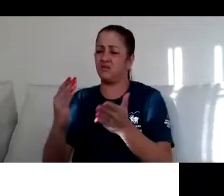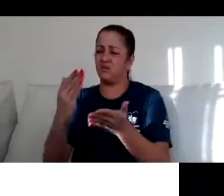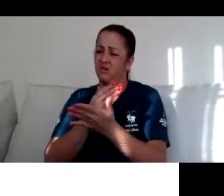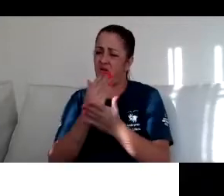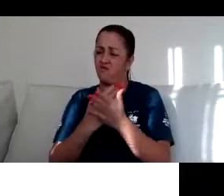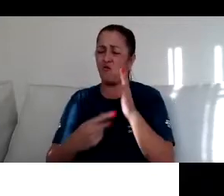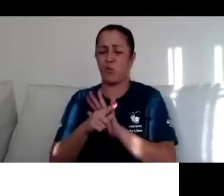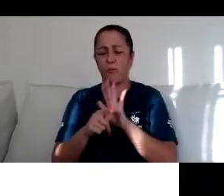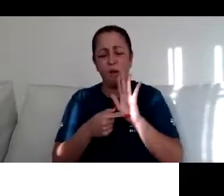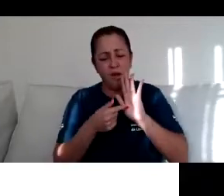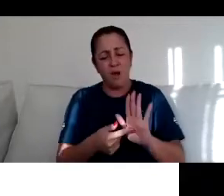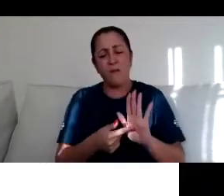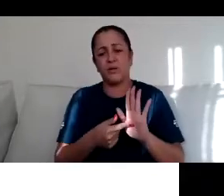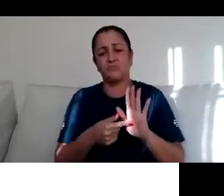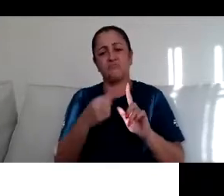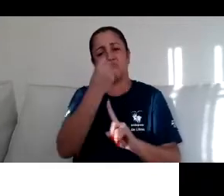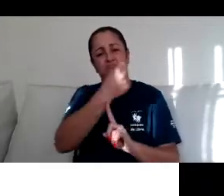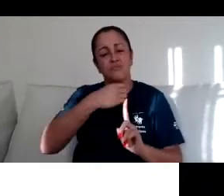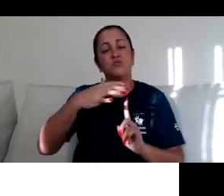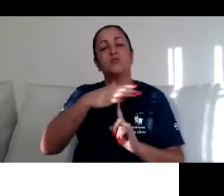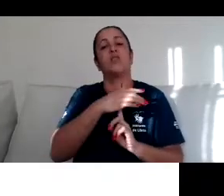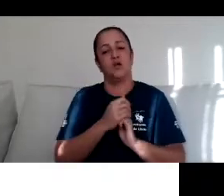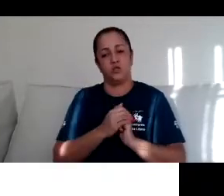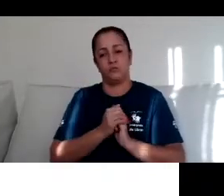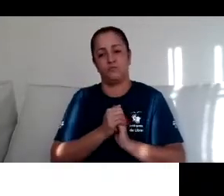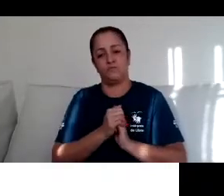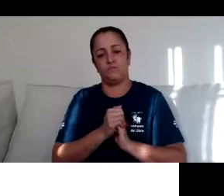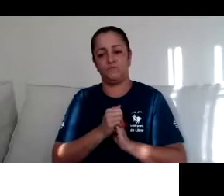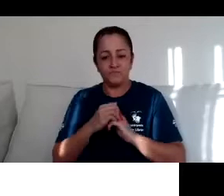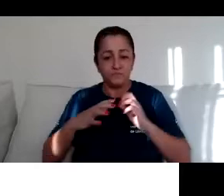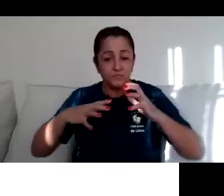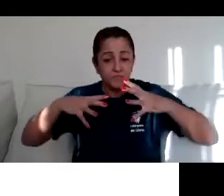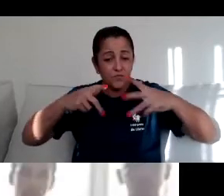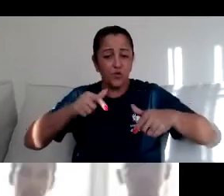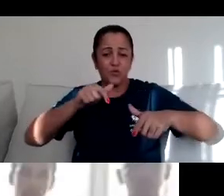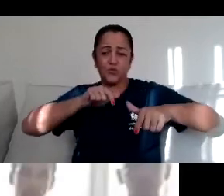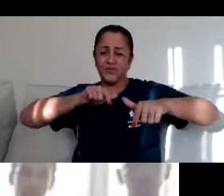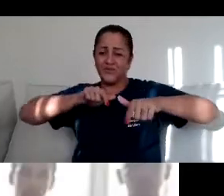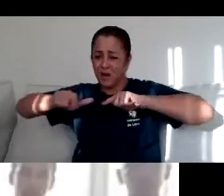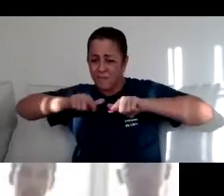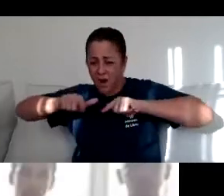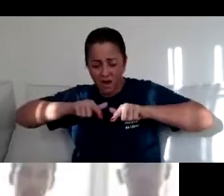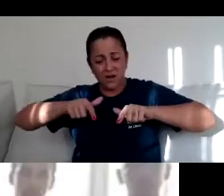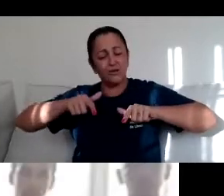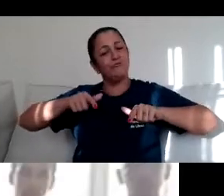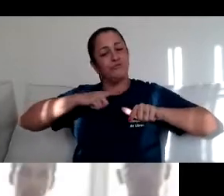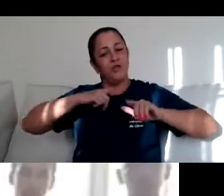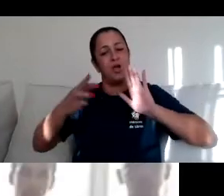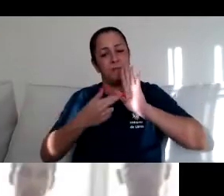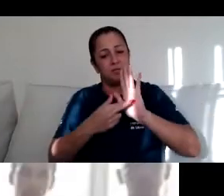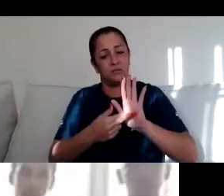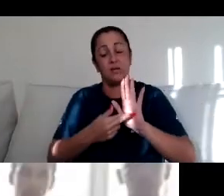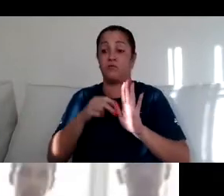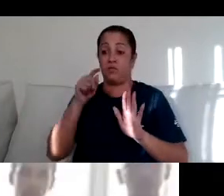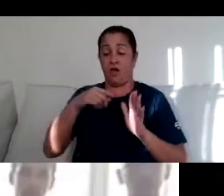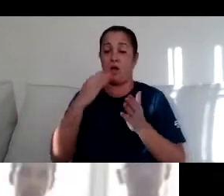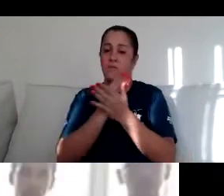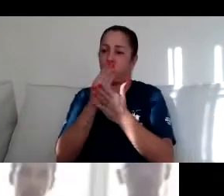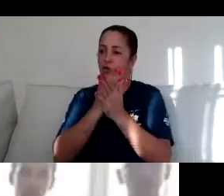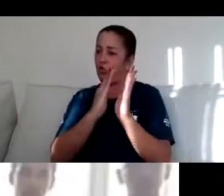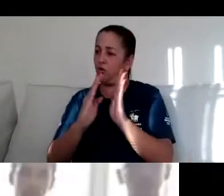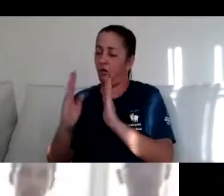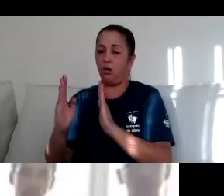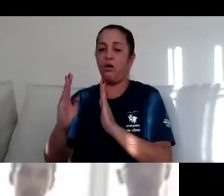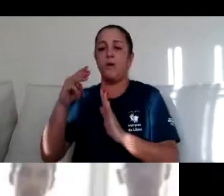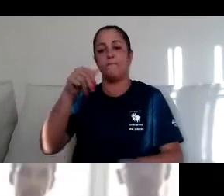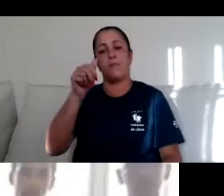nossa sociedade? Em todo o trabalho apresentado até aqui na Biblioteca Maria Firmina dos Reis, eu